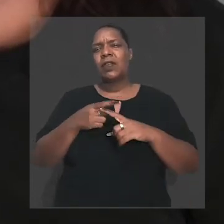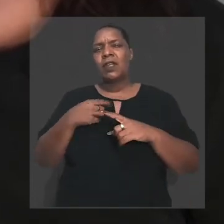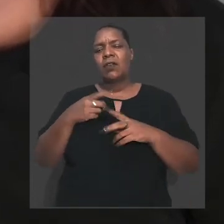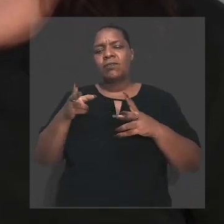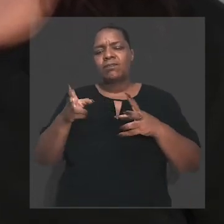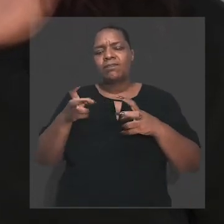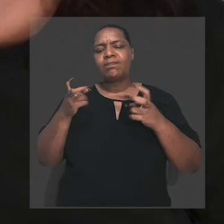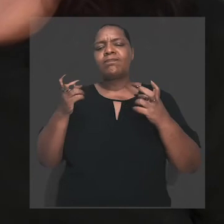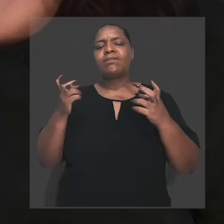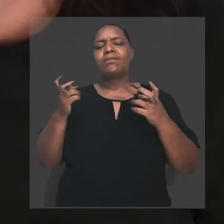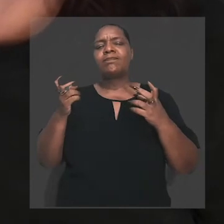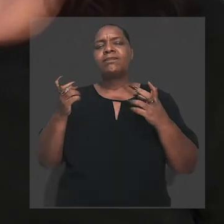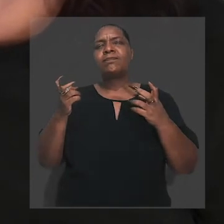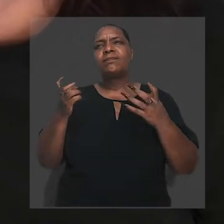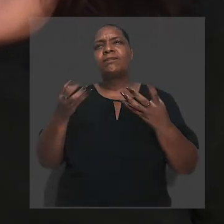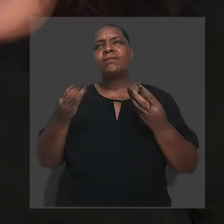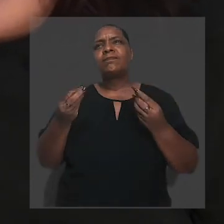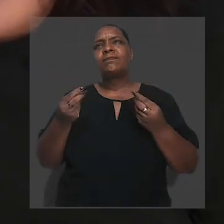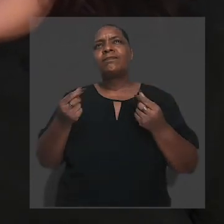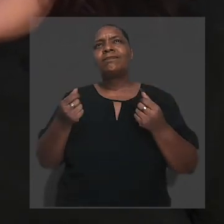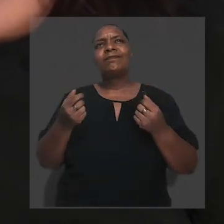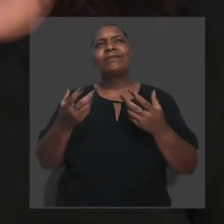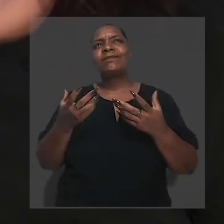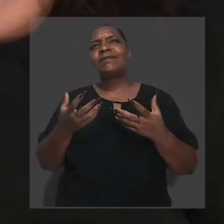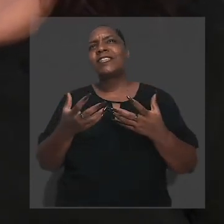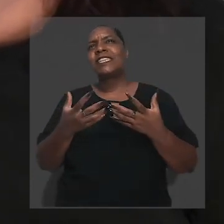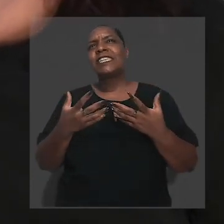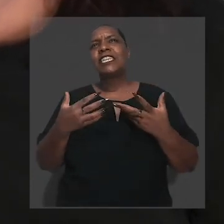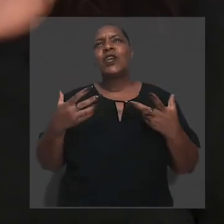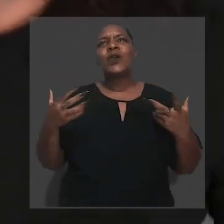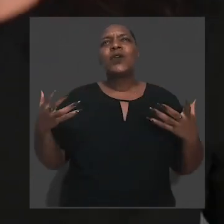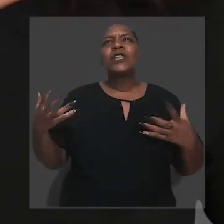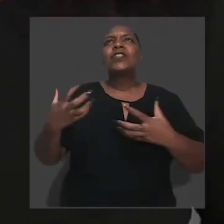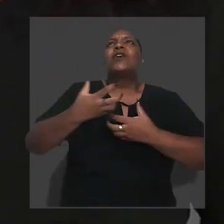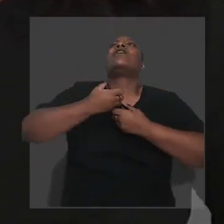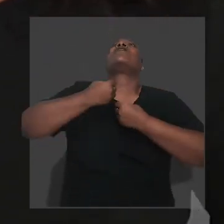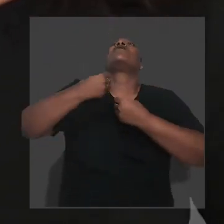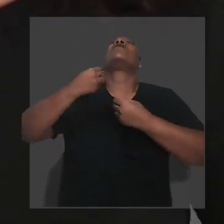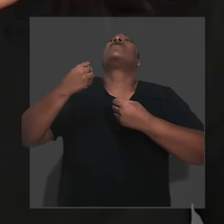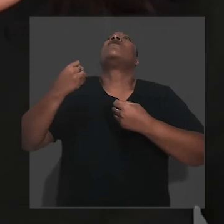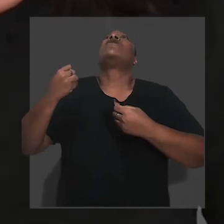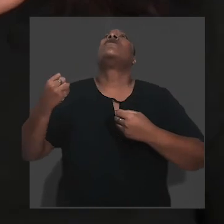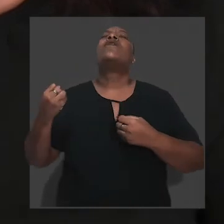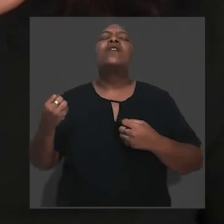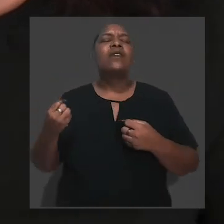Porque eu vejo que é uma coisa que toma conta de